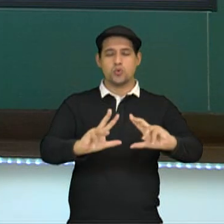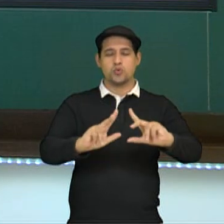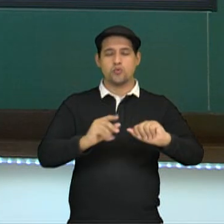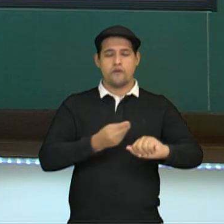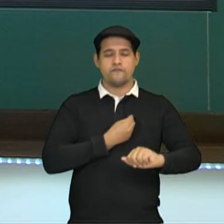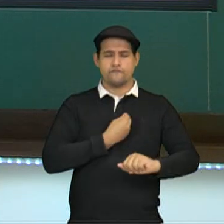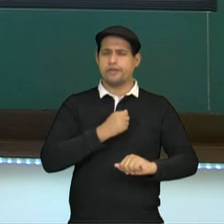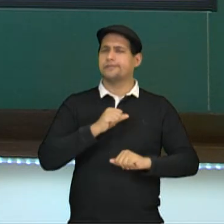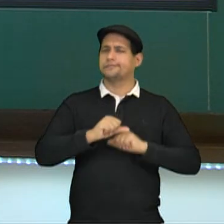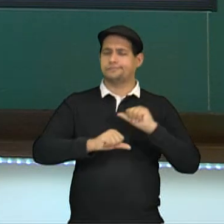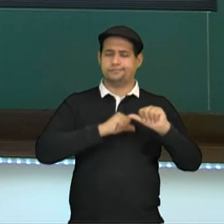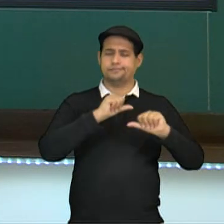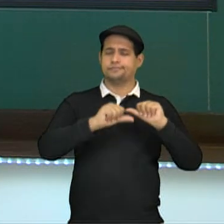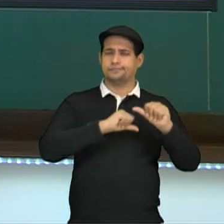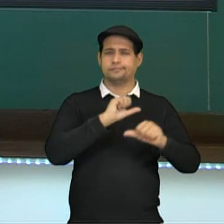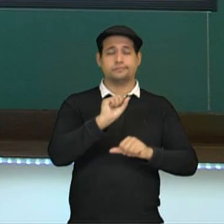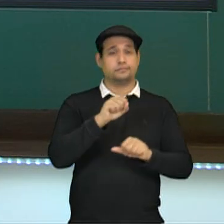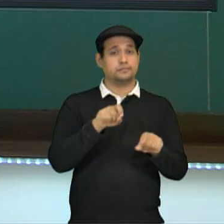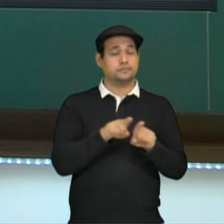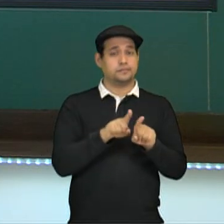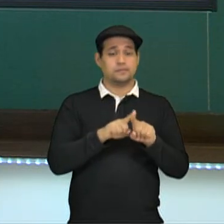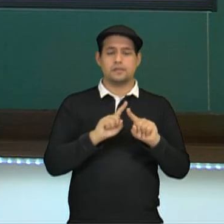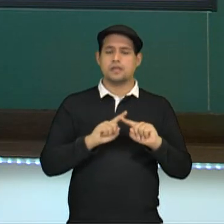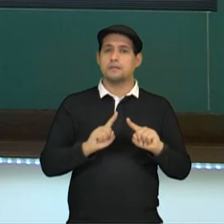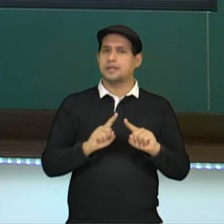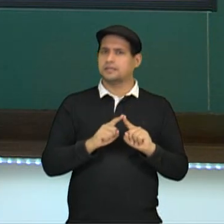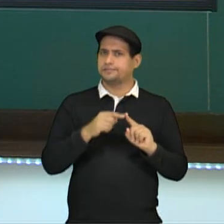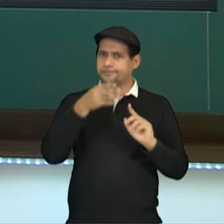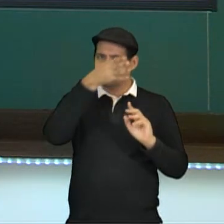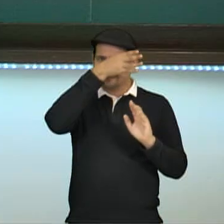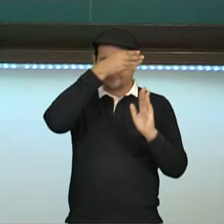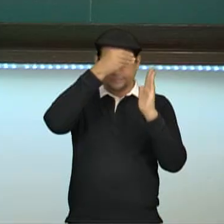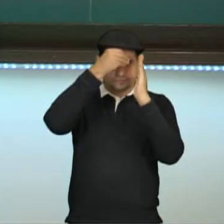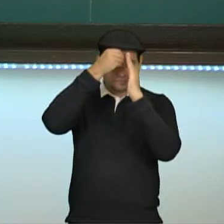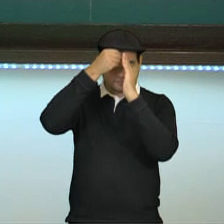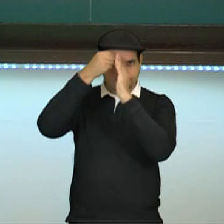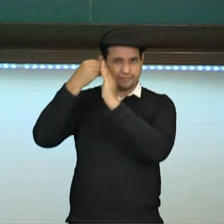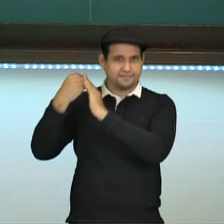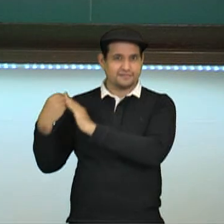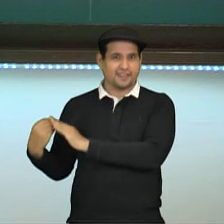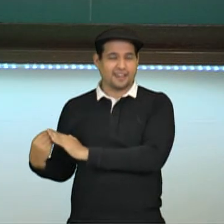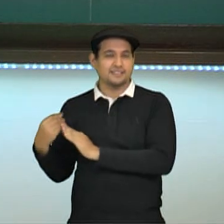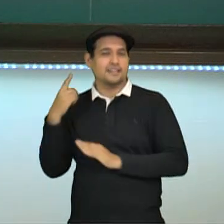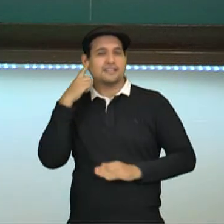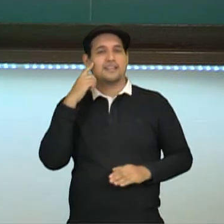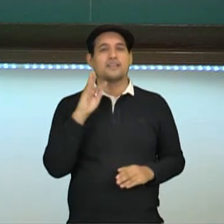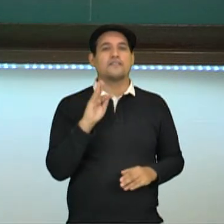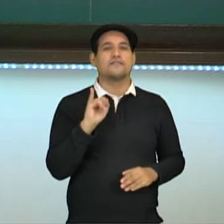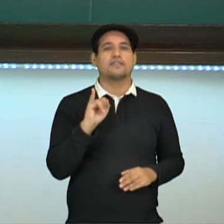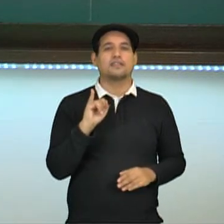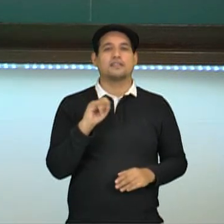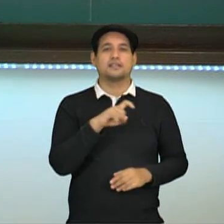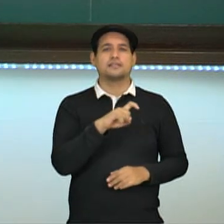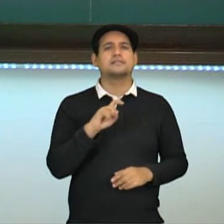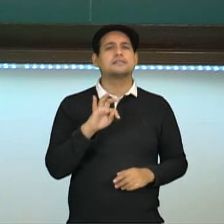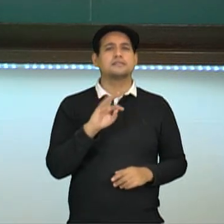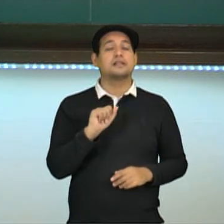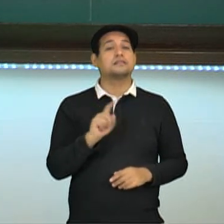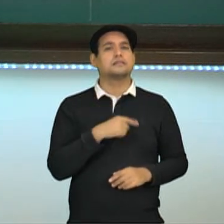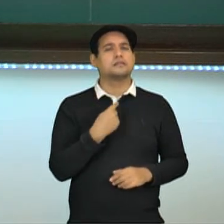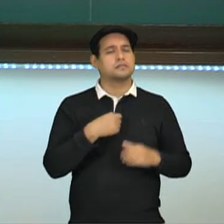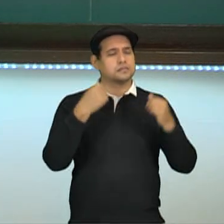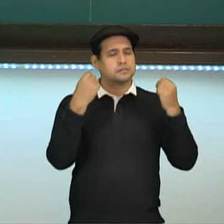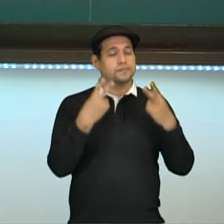vivo muda ao longo do tempo. Então, esquece, né, aquela ideia fixista. Quando estamos falando em